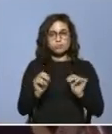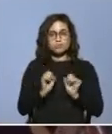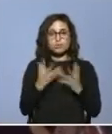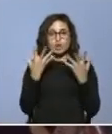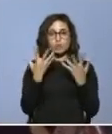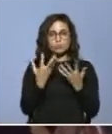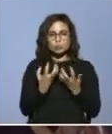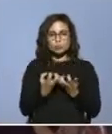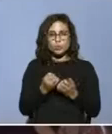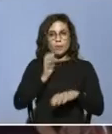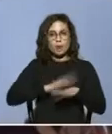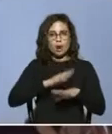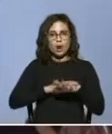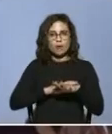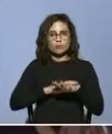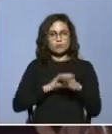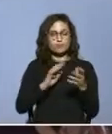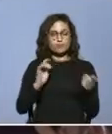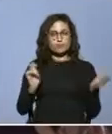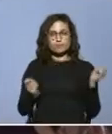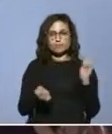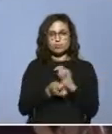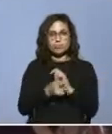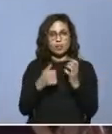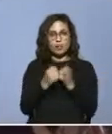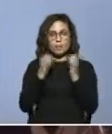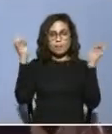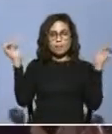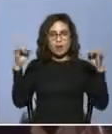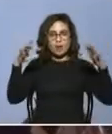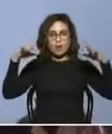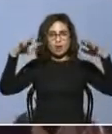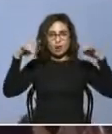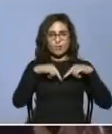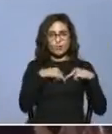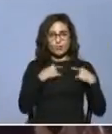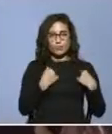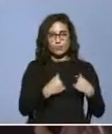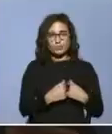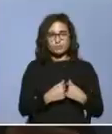pecado e ilumine os vossos corações com a luz da sua graça.